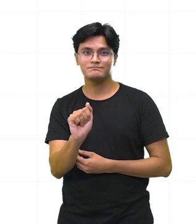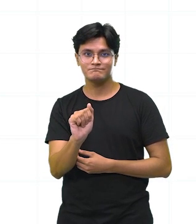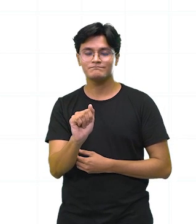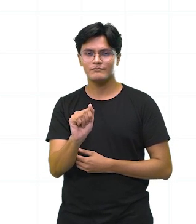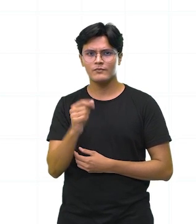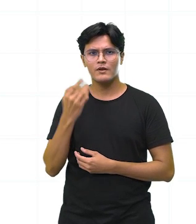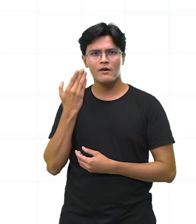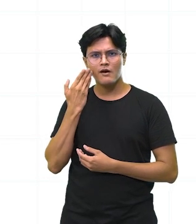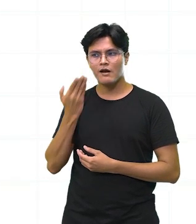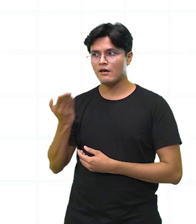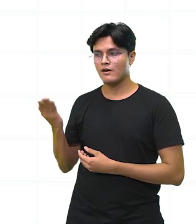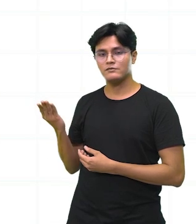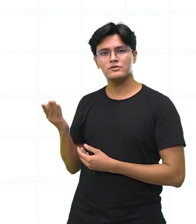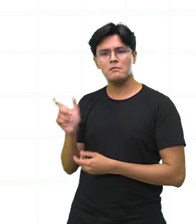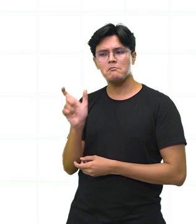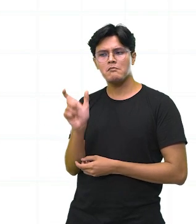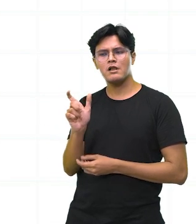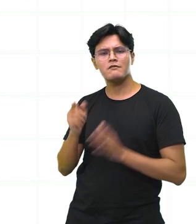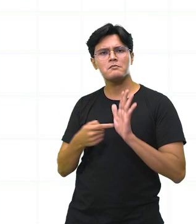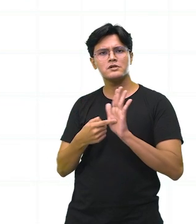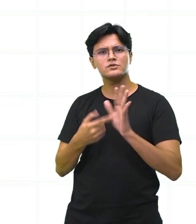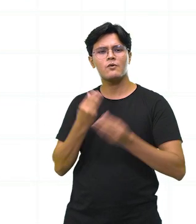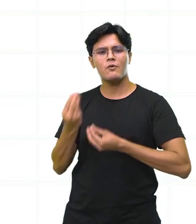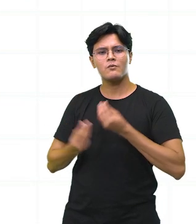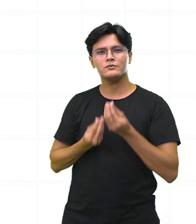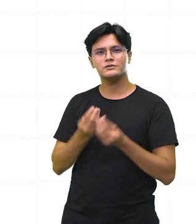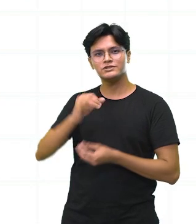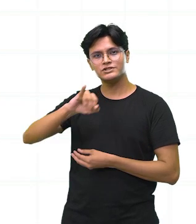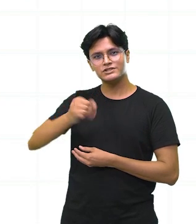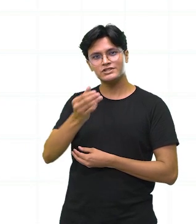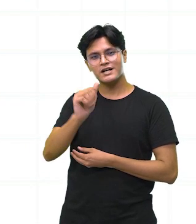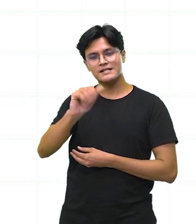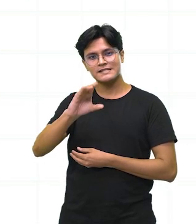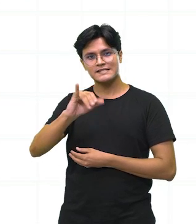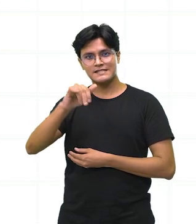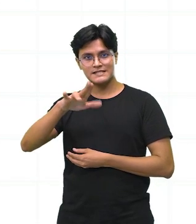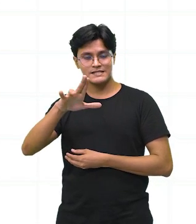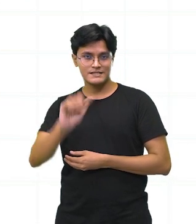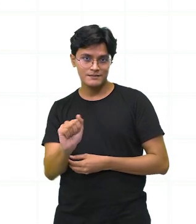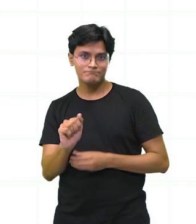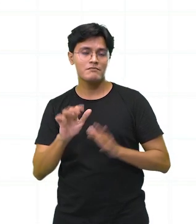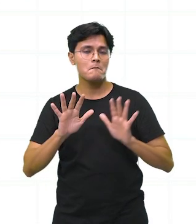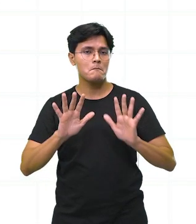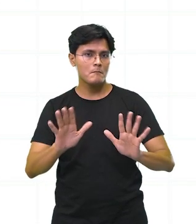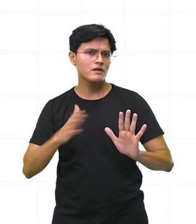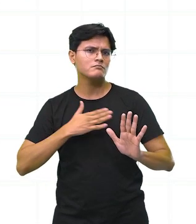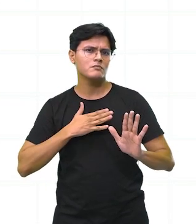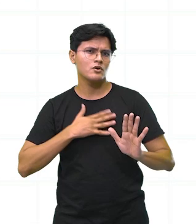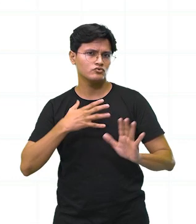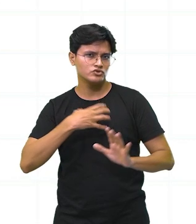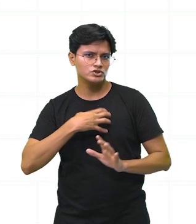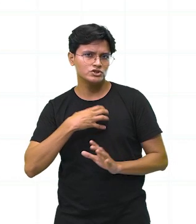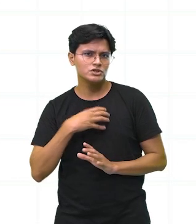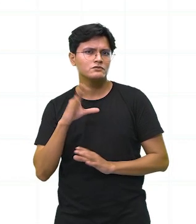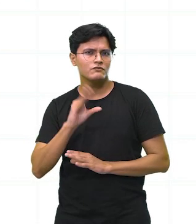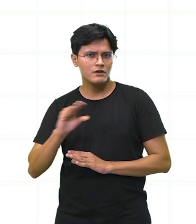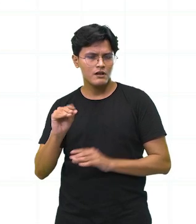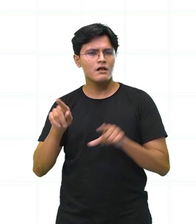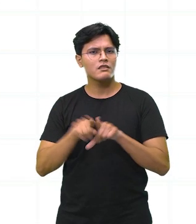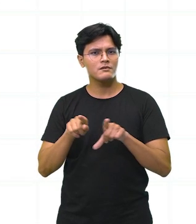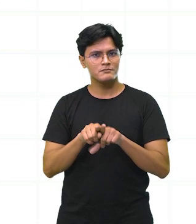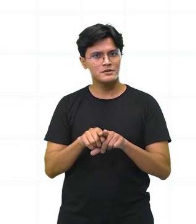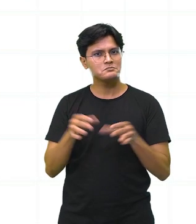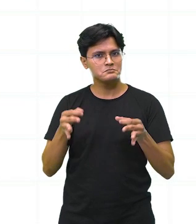presente também Olha só eu já tava falando errado então né ja cina mas é a minha forma de falar também já cinta tá